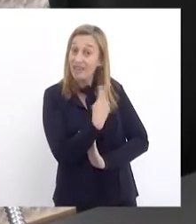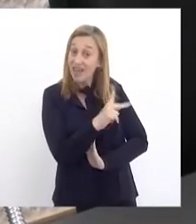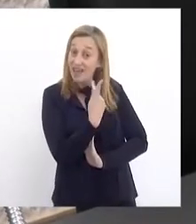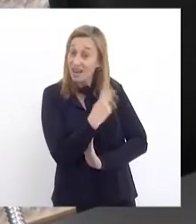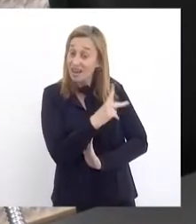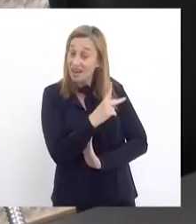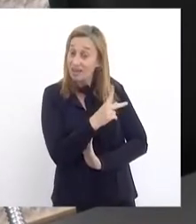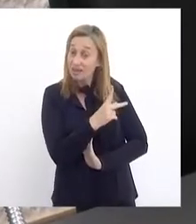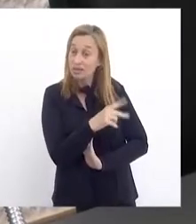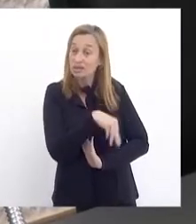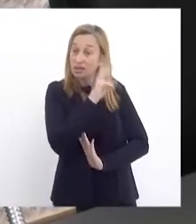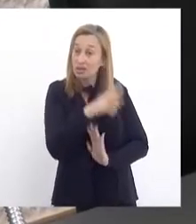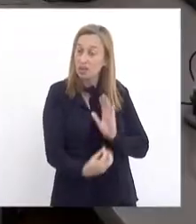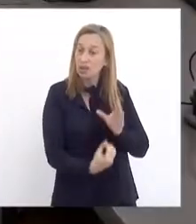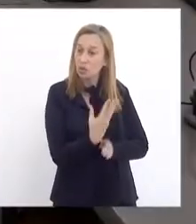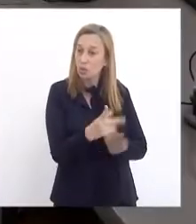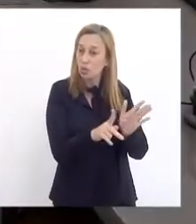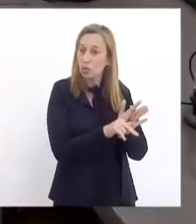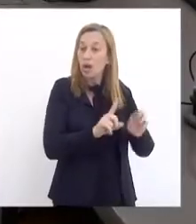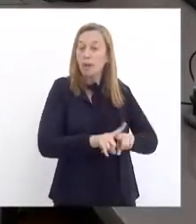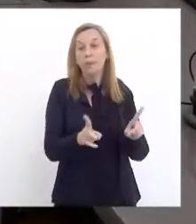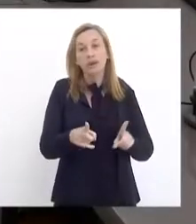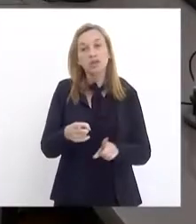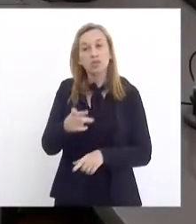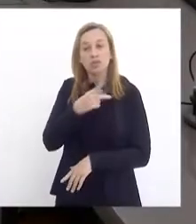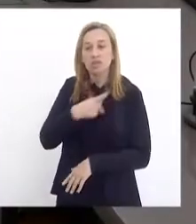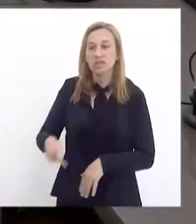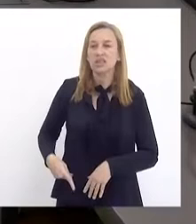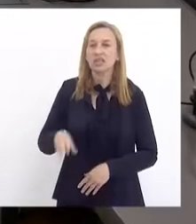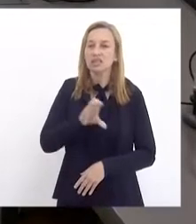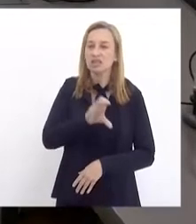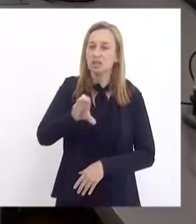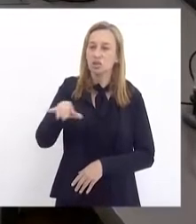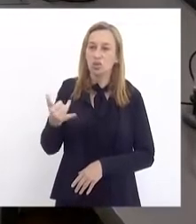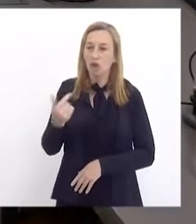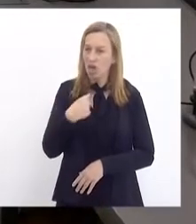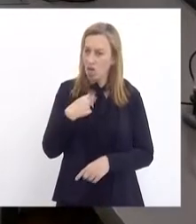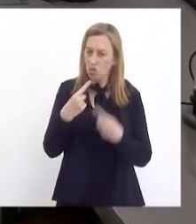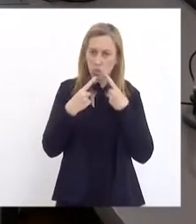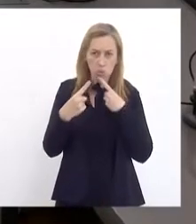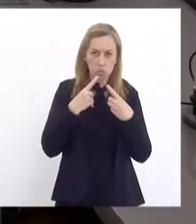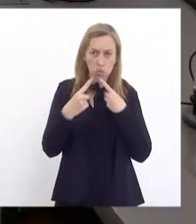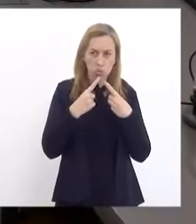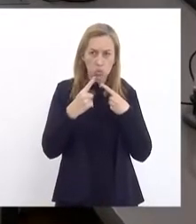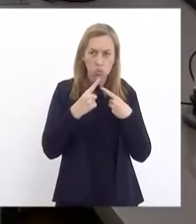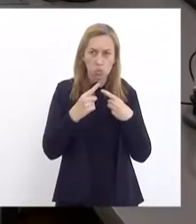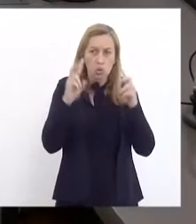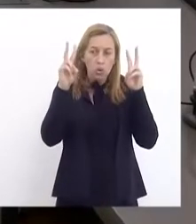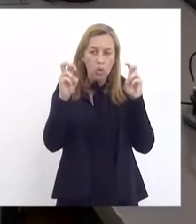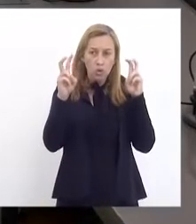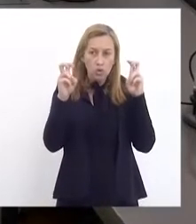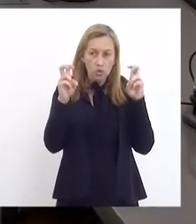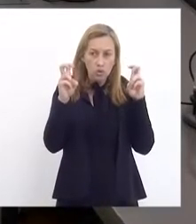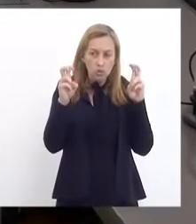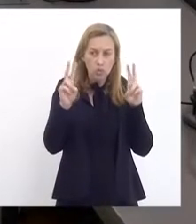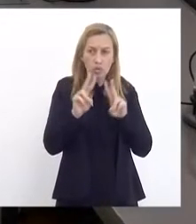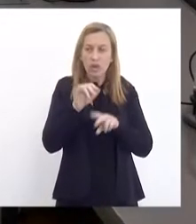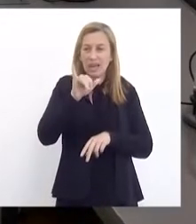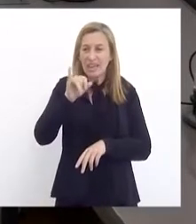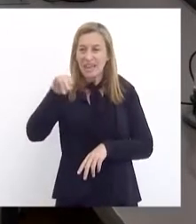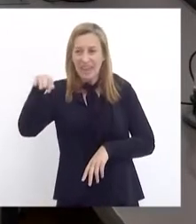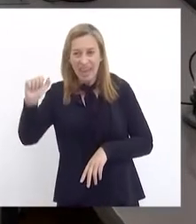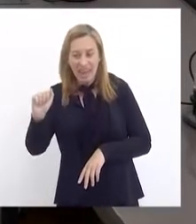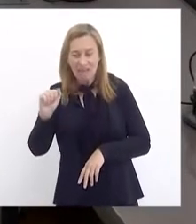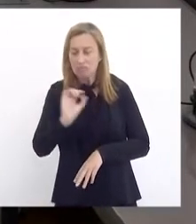Então, mas a minha, como presidente da CCJ, eu não vou nem discutir o apontamento do mérito do IMEA,